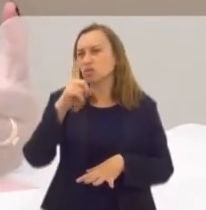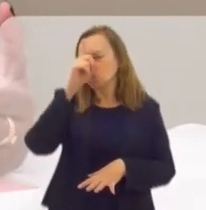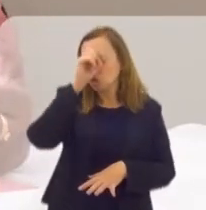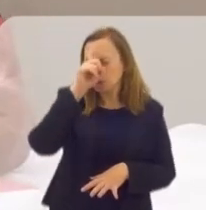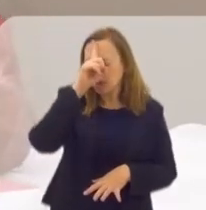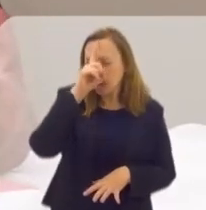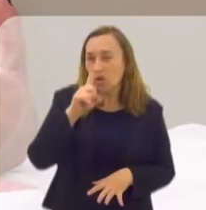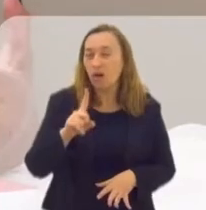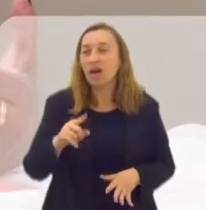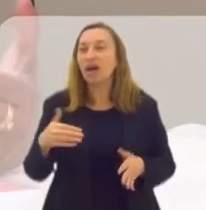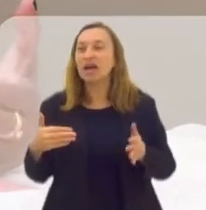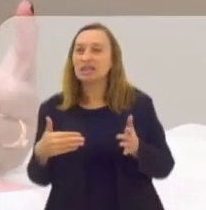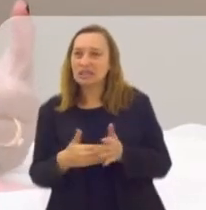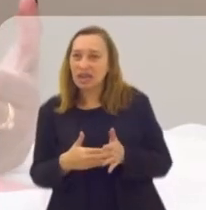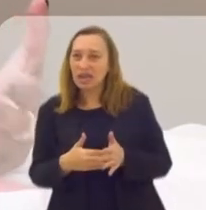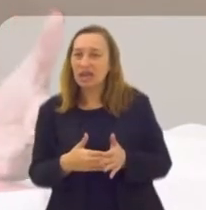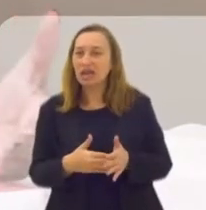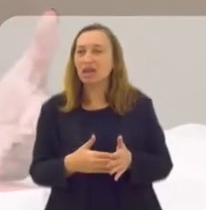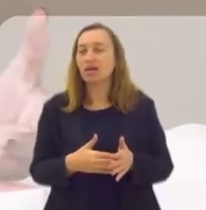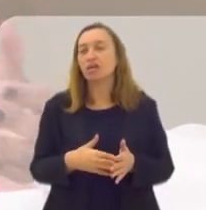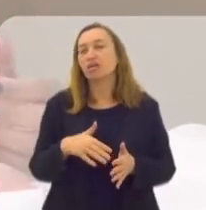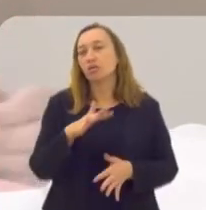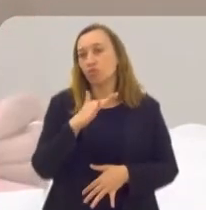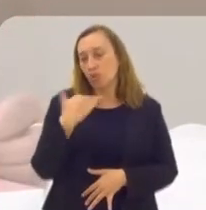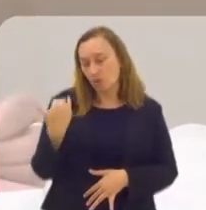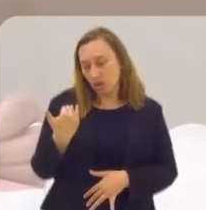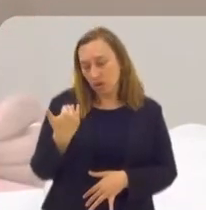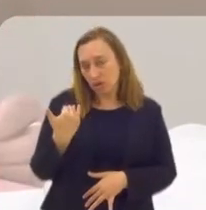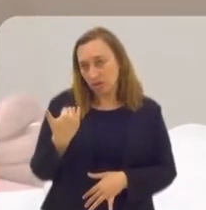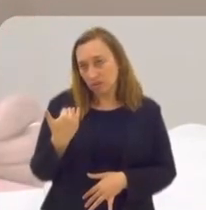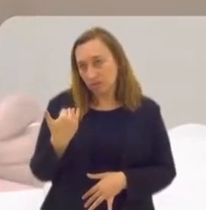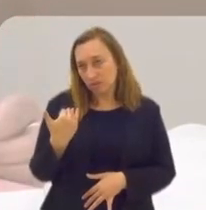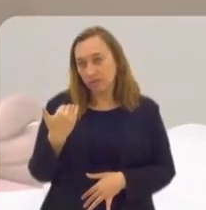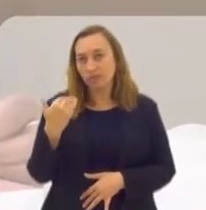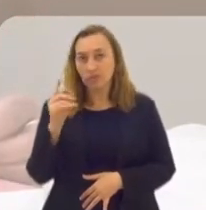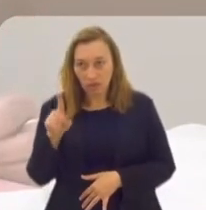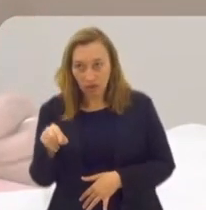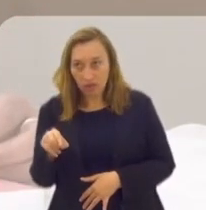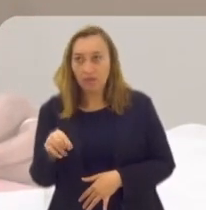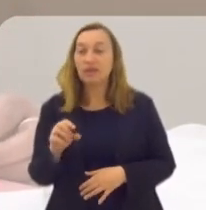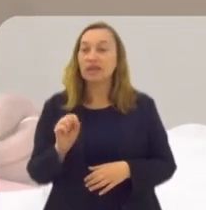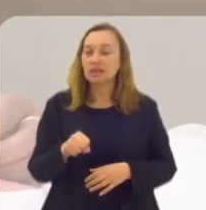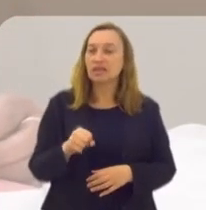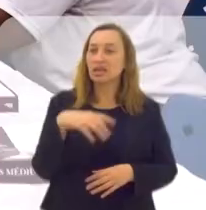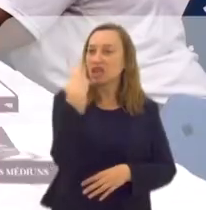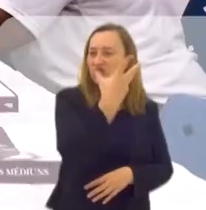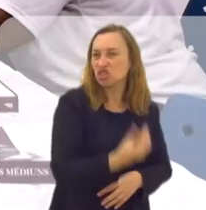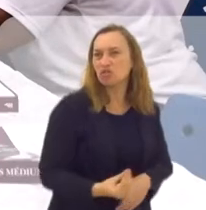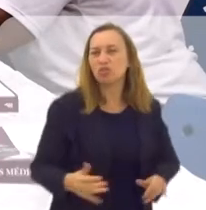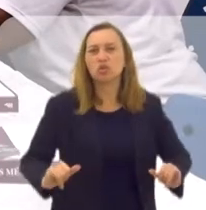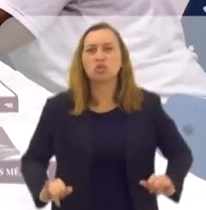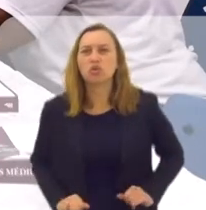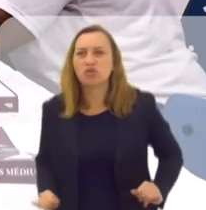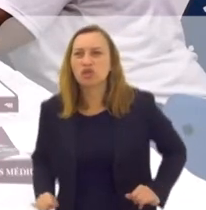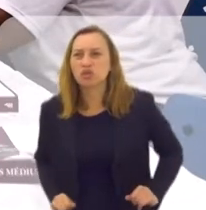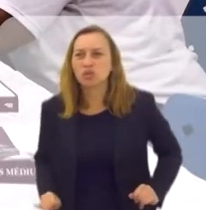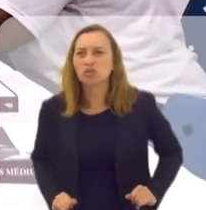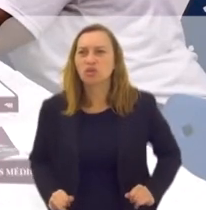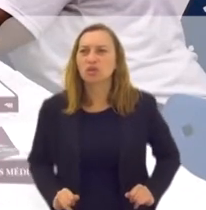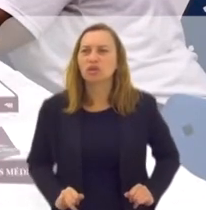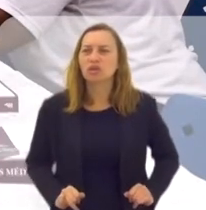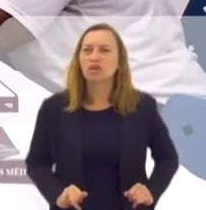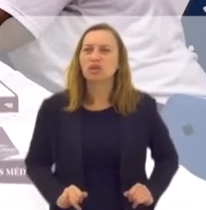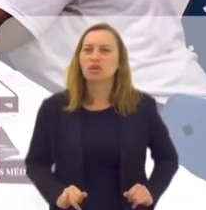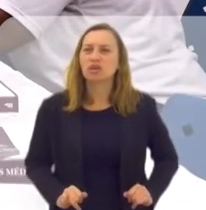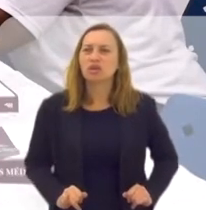num hospital, até que elas pudessem ter esse entendimento, não é isso? Isso. No caso desses espíritos